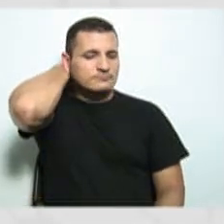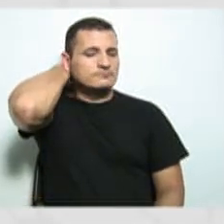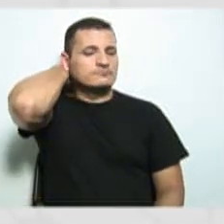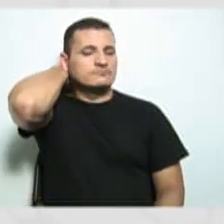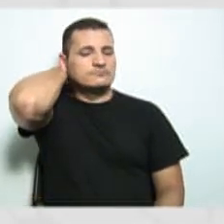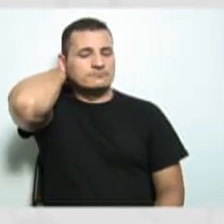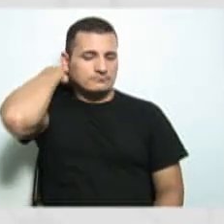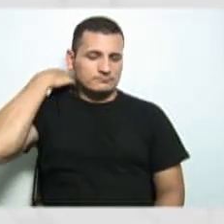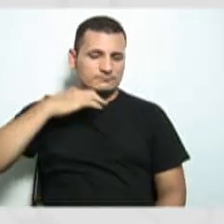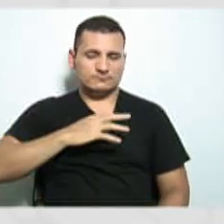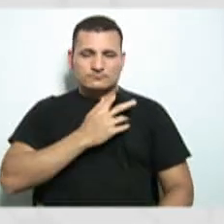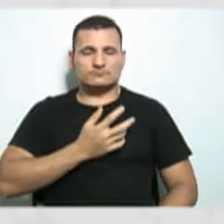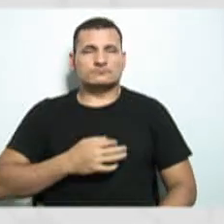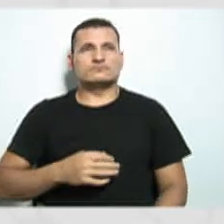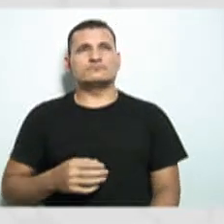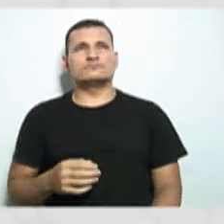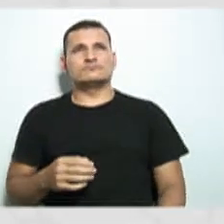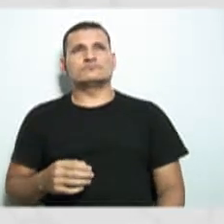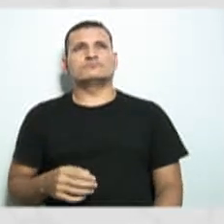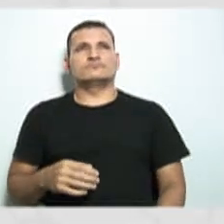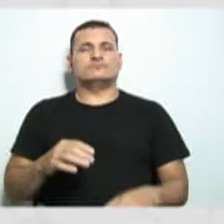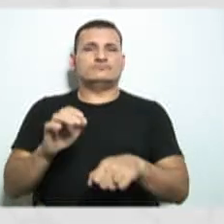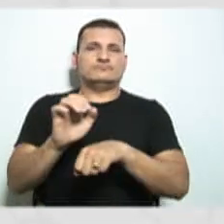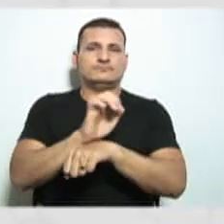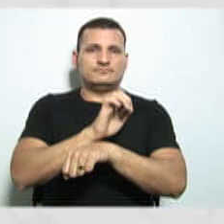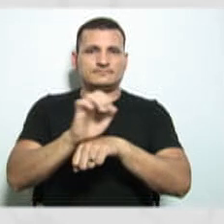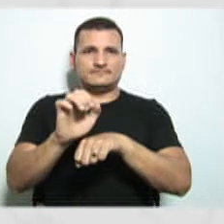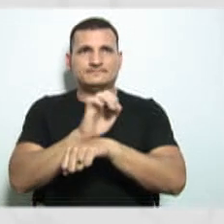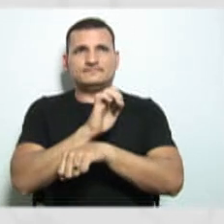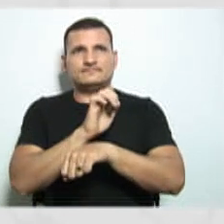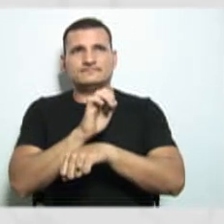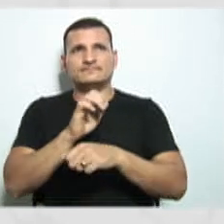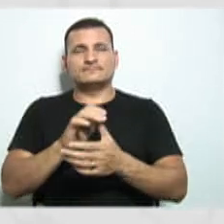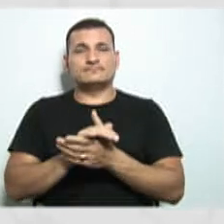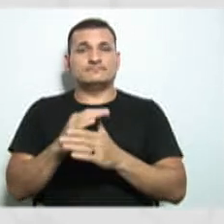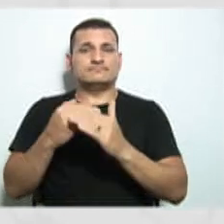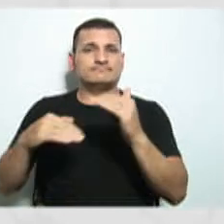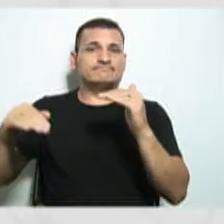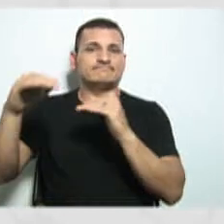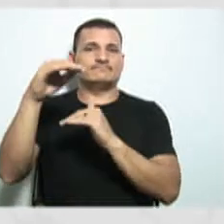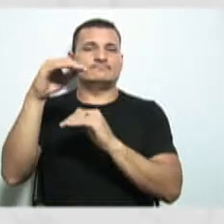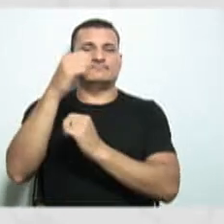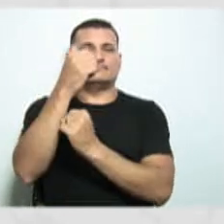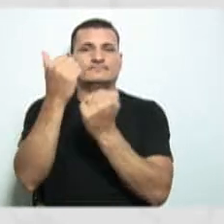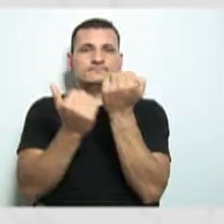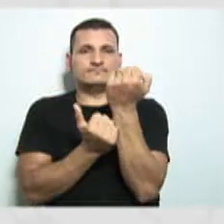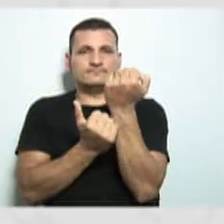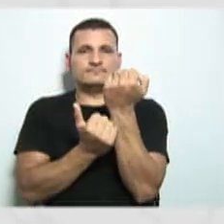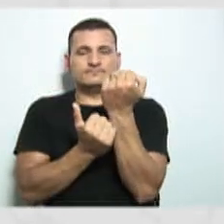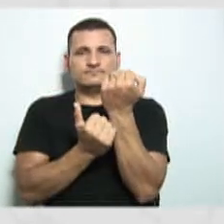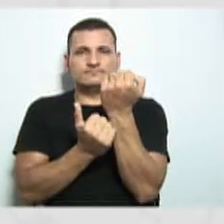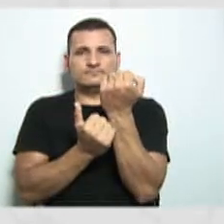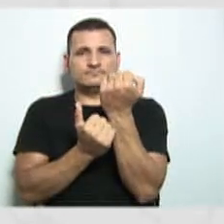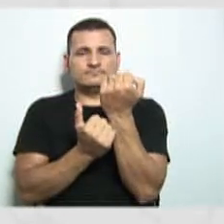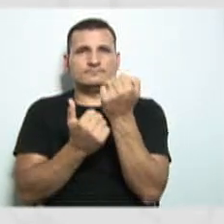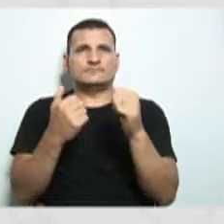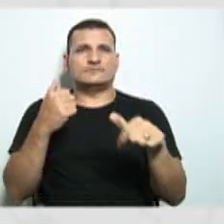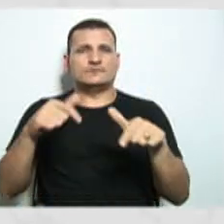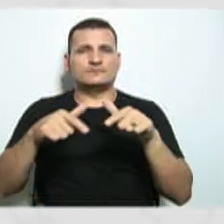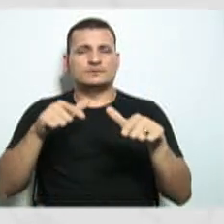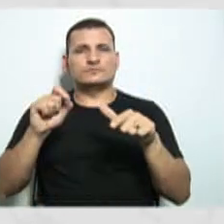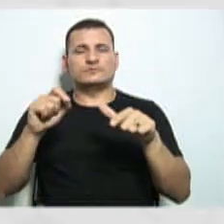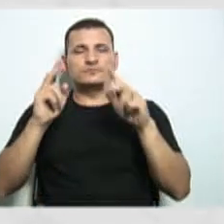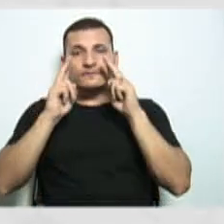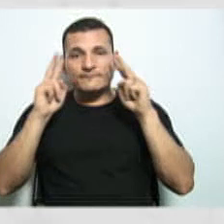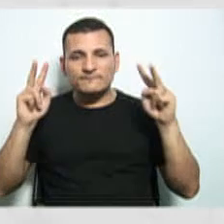aqui, ó. Então o estratégico, planejamento estratégico, a alta direção, como eu falei agora, ó, trabalha com a visão da empresa, o foco